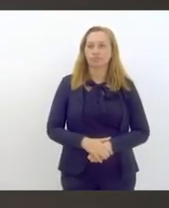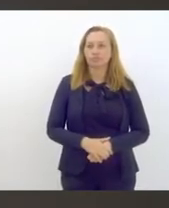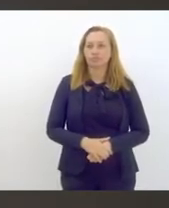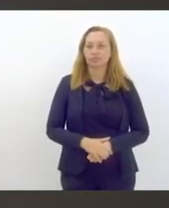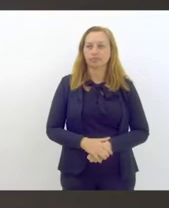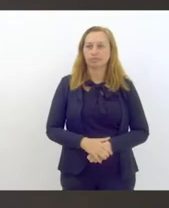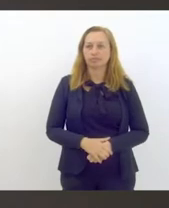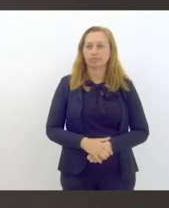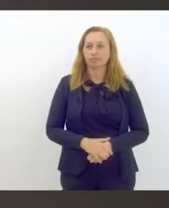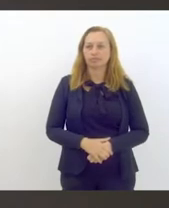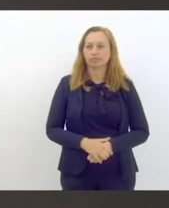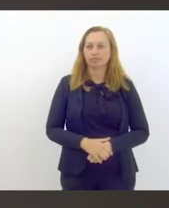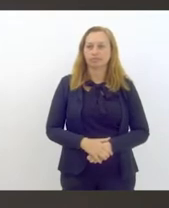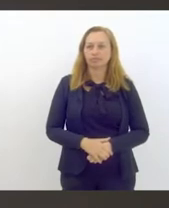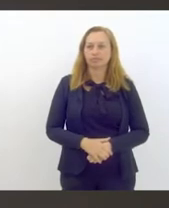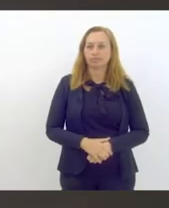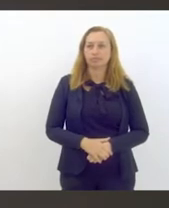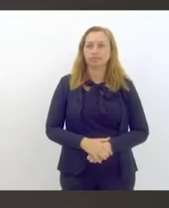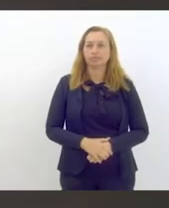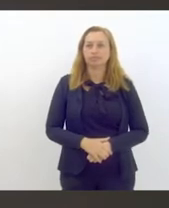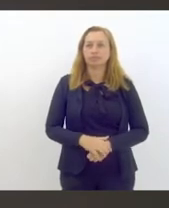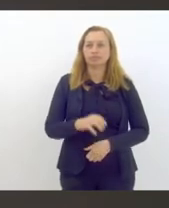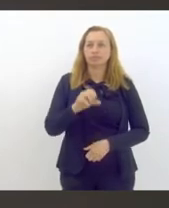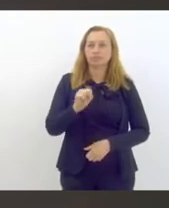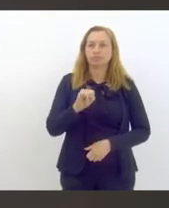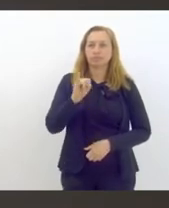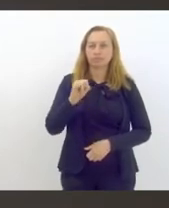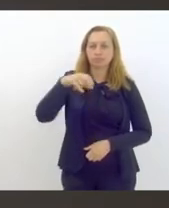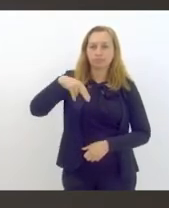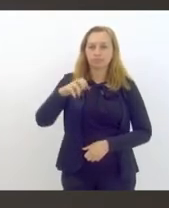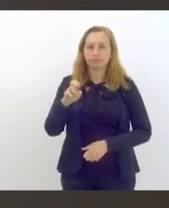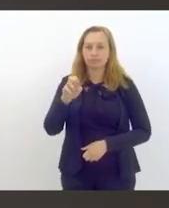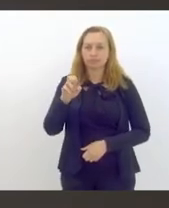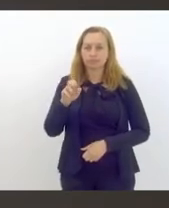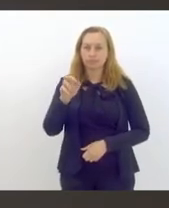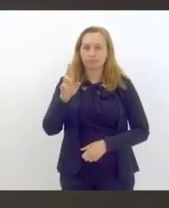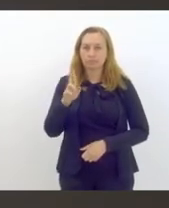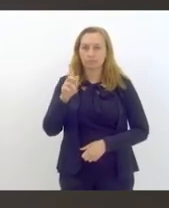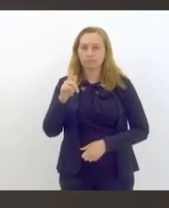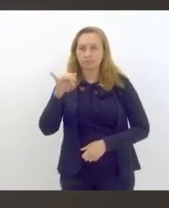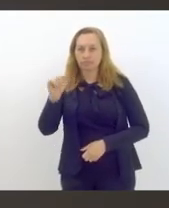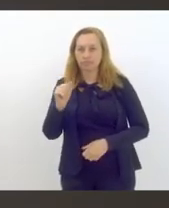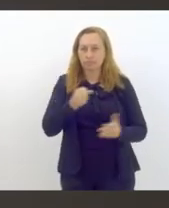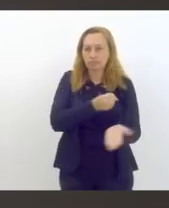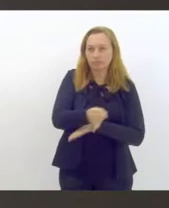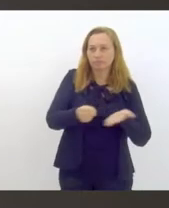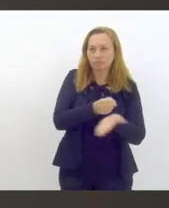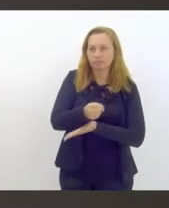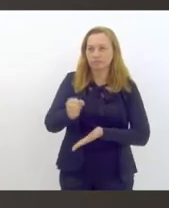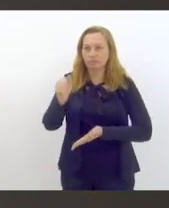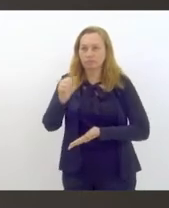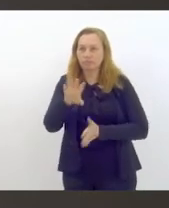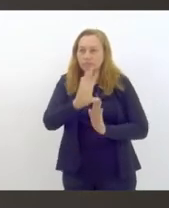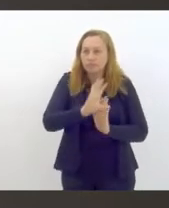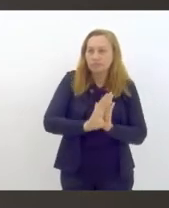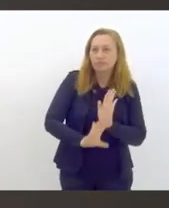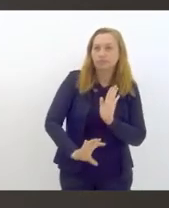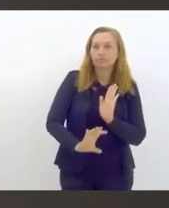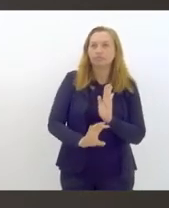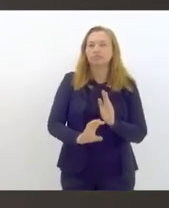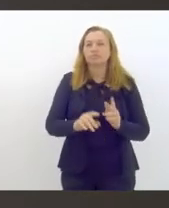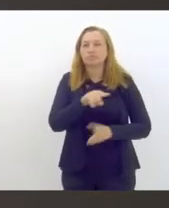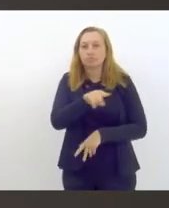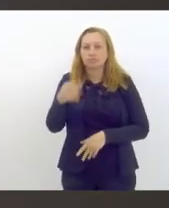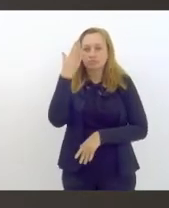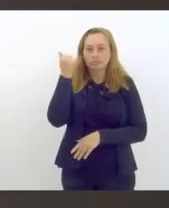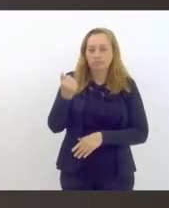Opa. Vamos lá, sinergias. Primeira coisa, sinergia com a base comum curricular. Vocês sabem que